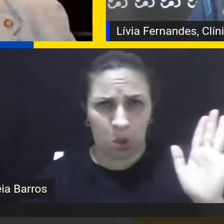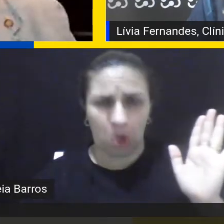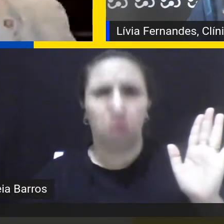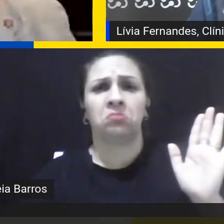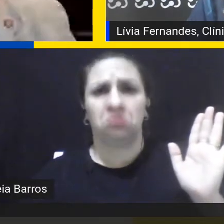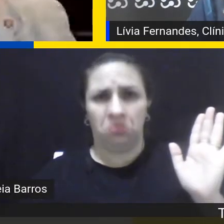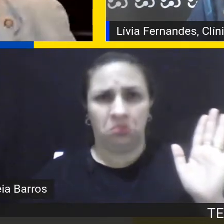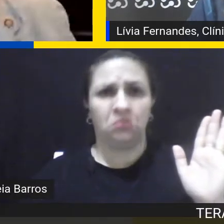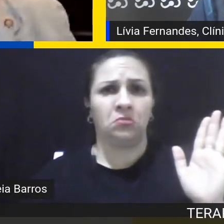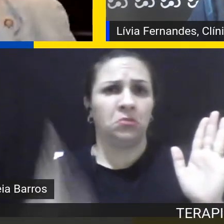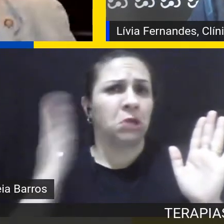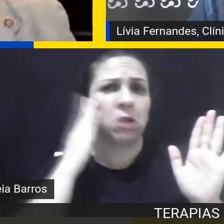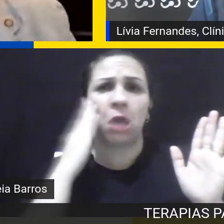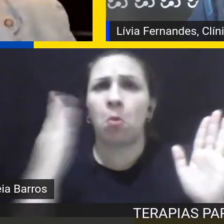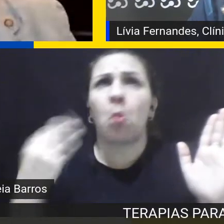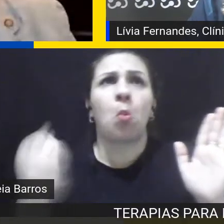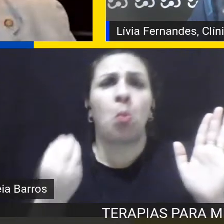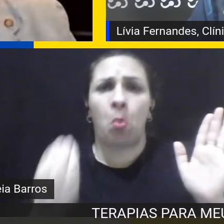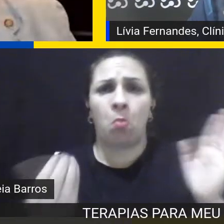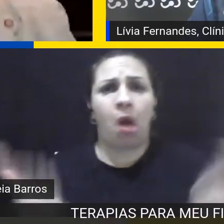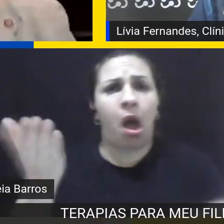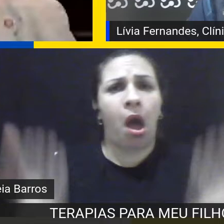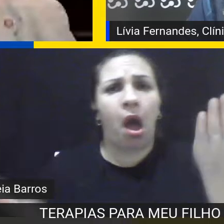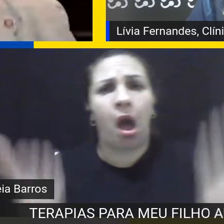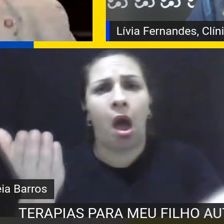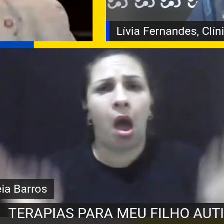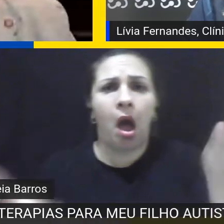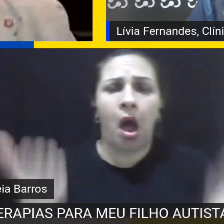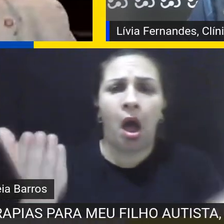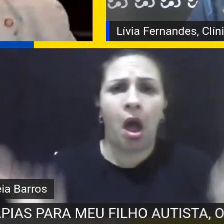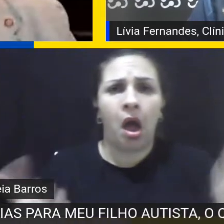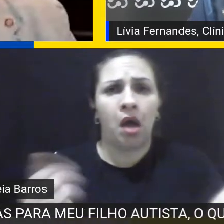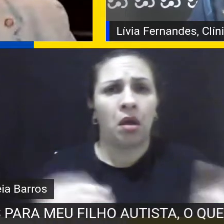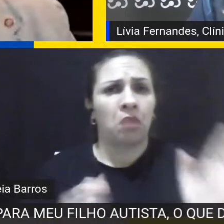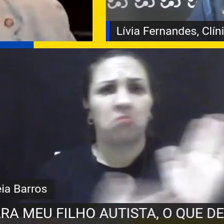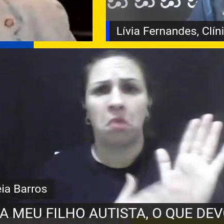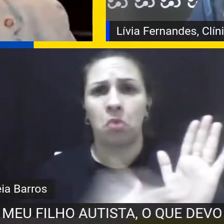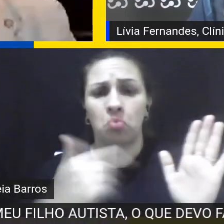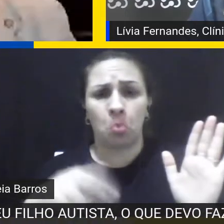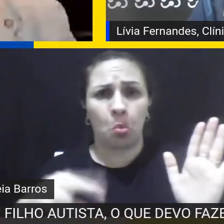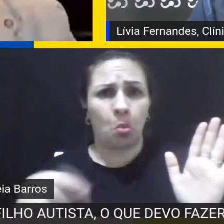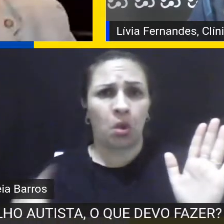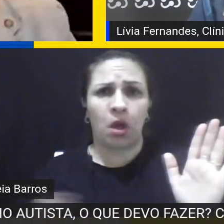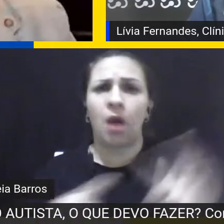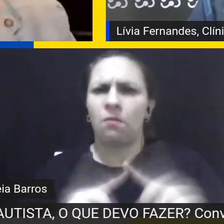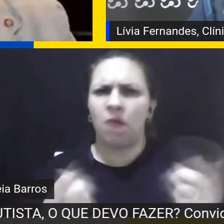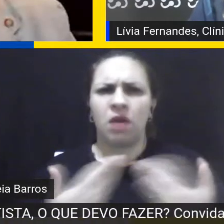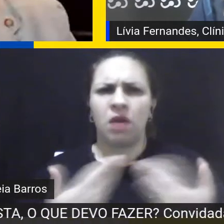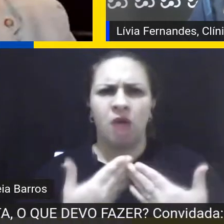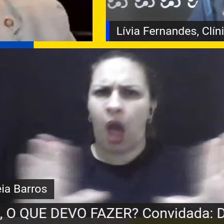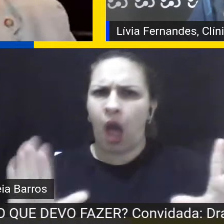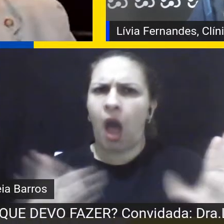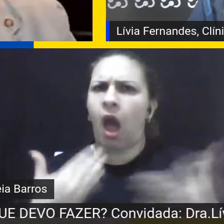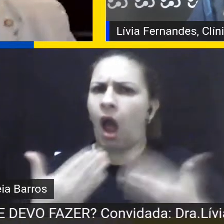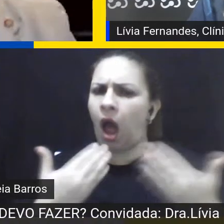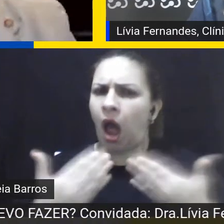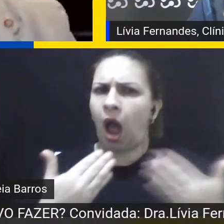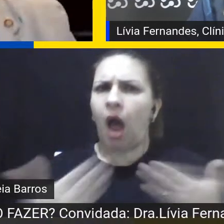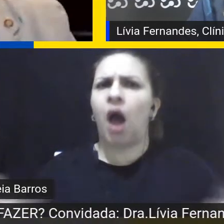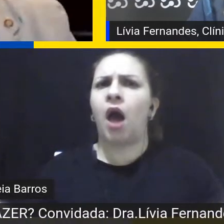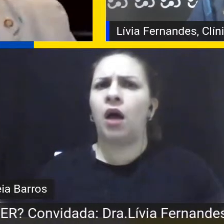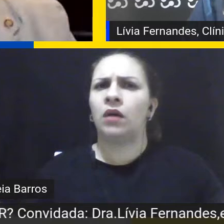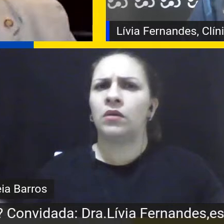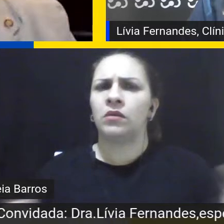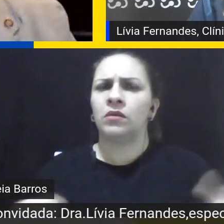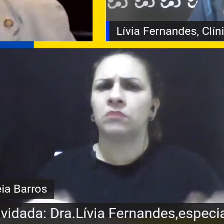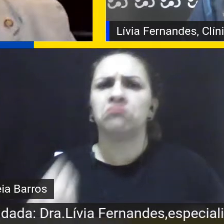ainda não soubemos botar na balança, porque a gente ainda não teve essa proposta, mas estamos abertos, sim, para poder conversar,